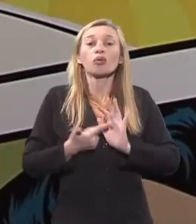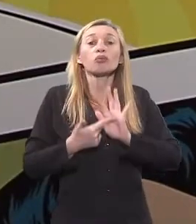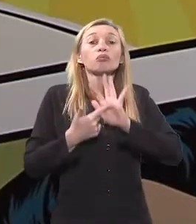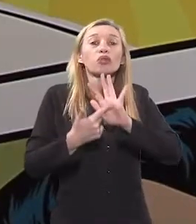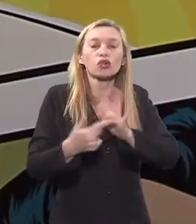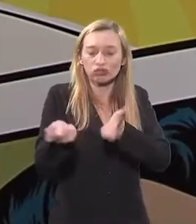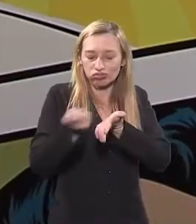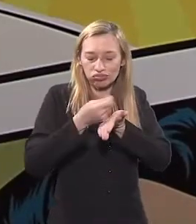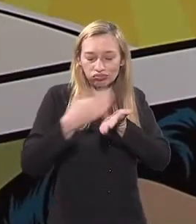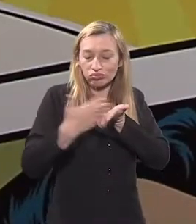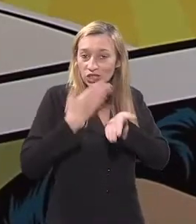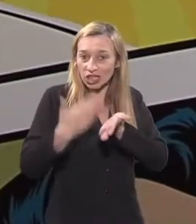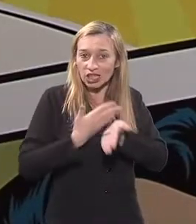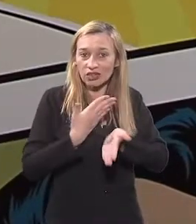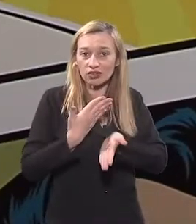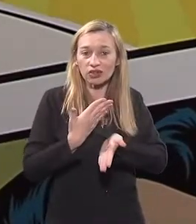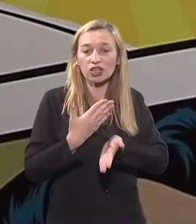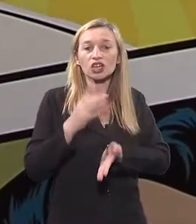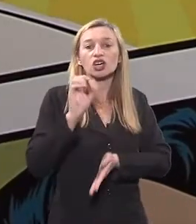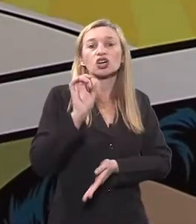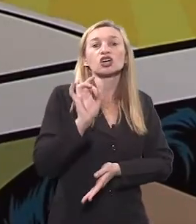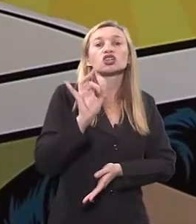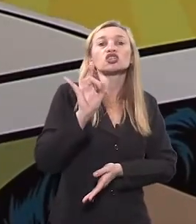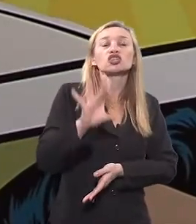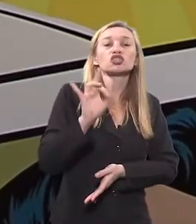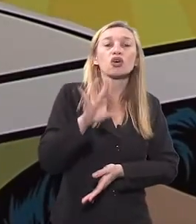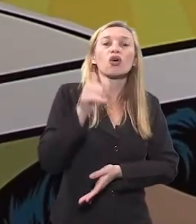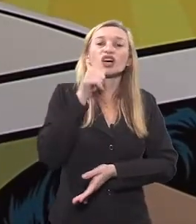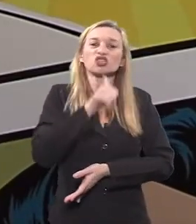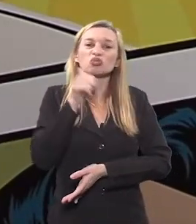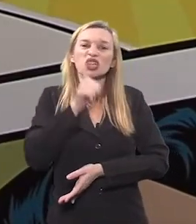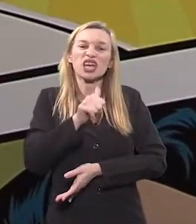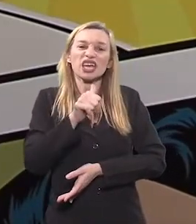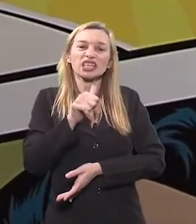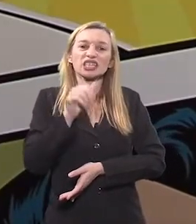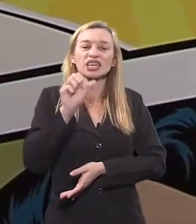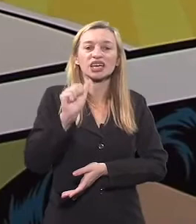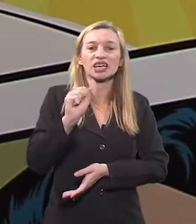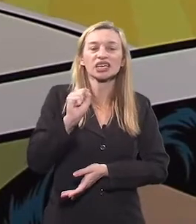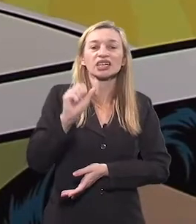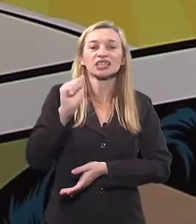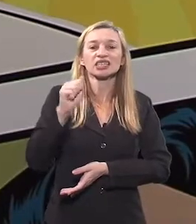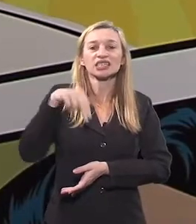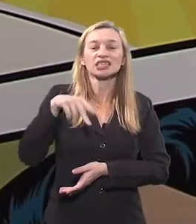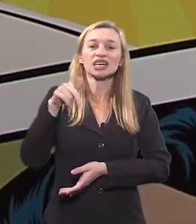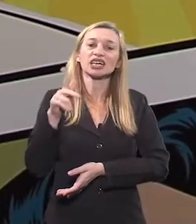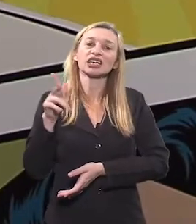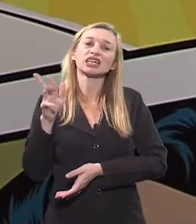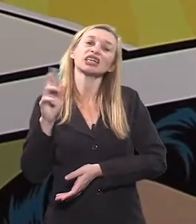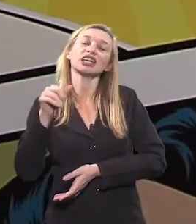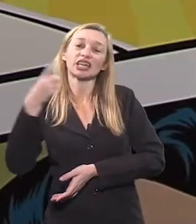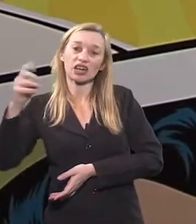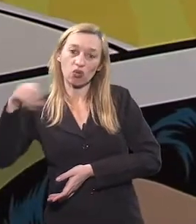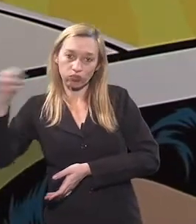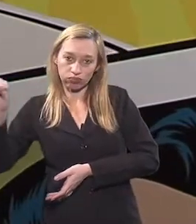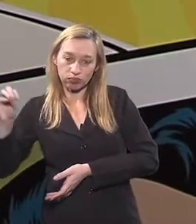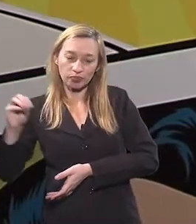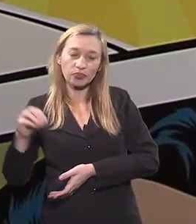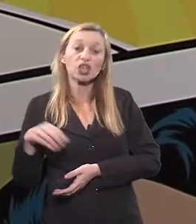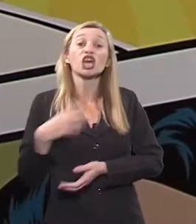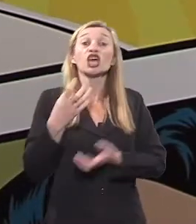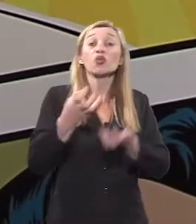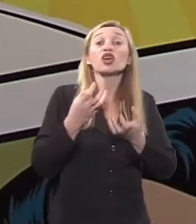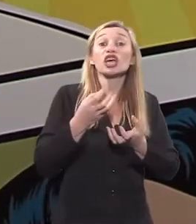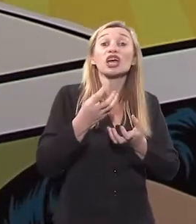de escrever um livro que se chama Só as Mulheres Sangram. Em Só as Mulheres Sangram,